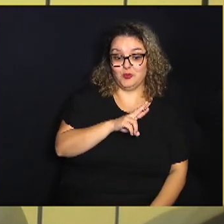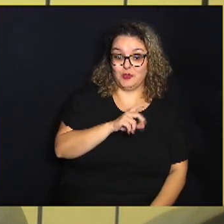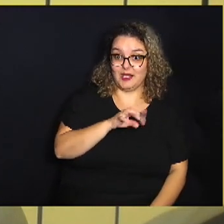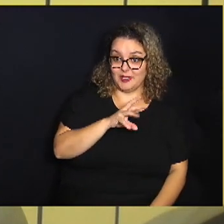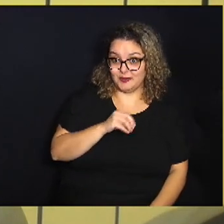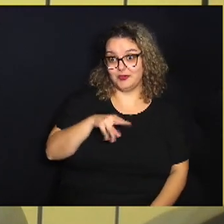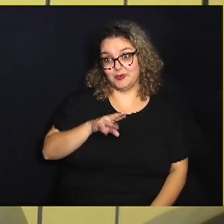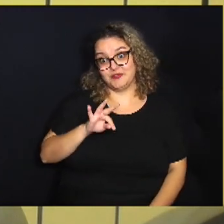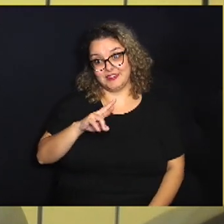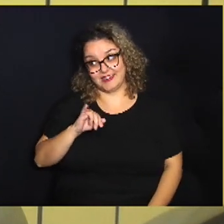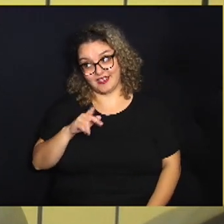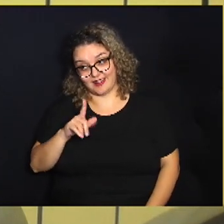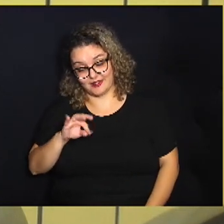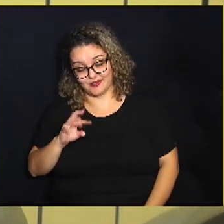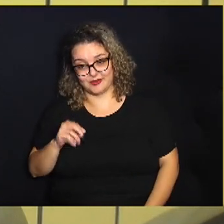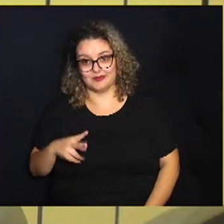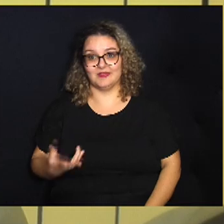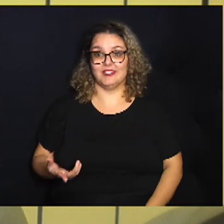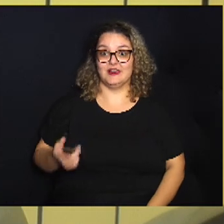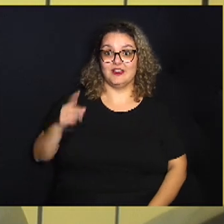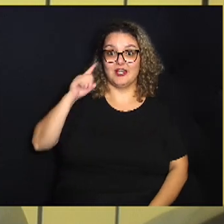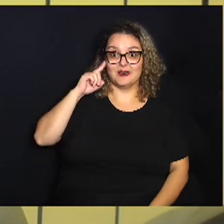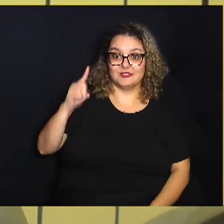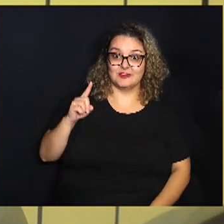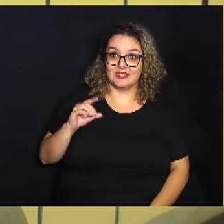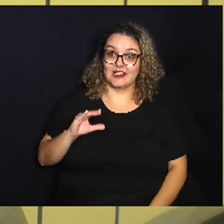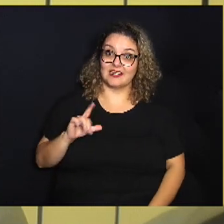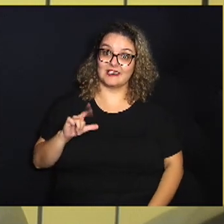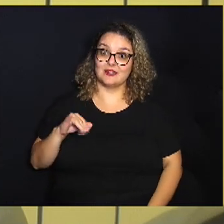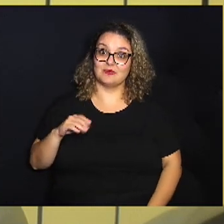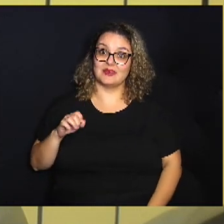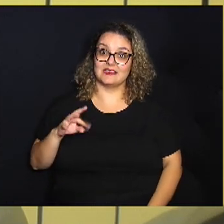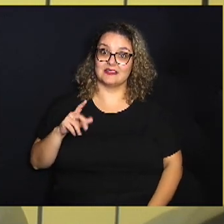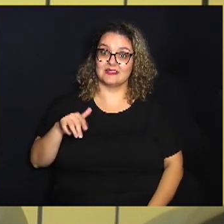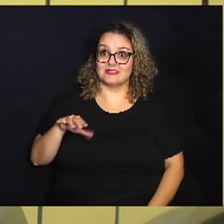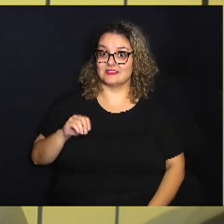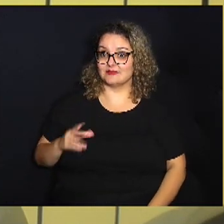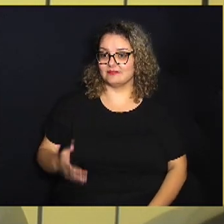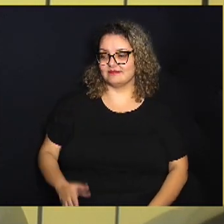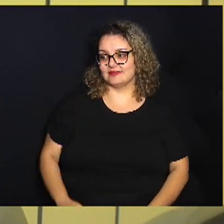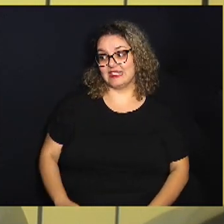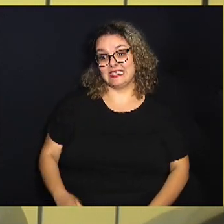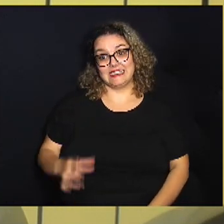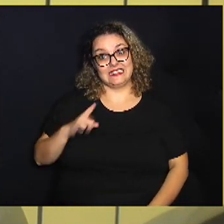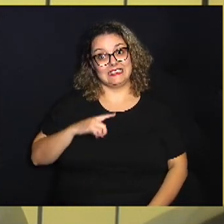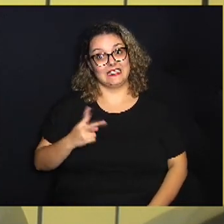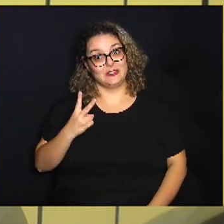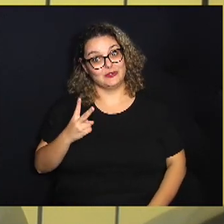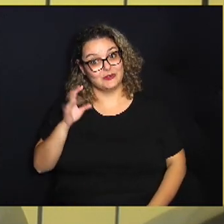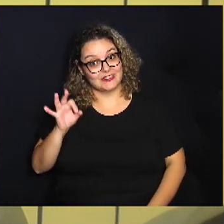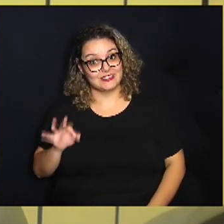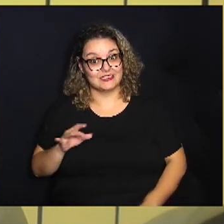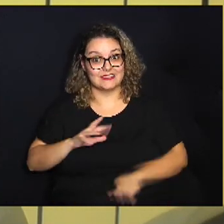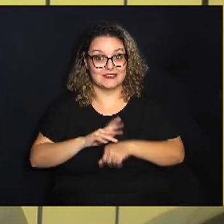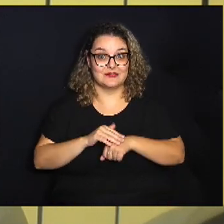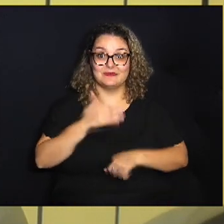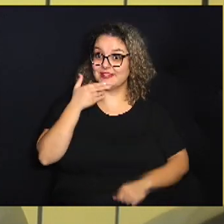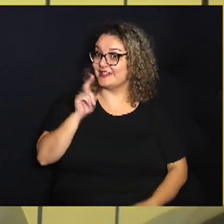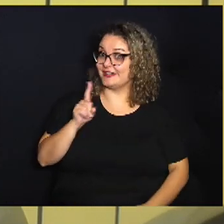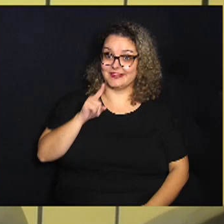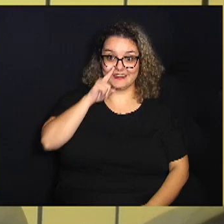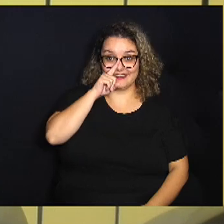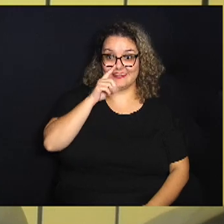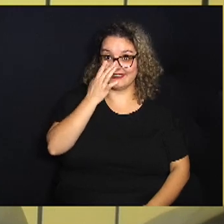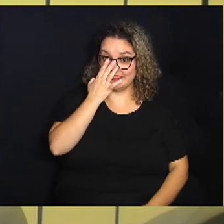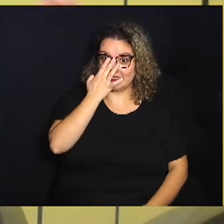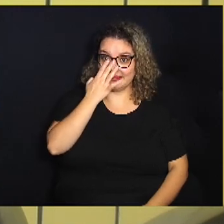aí, no dia que era para fazer a aclimatação, eu peguei e falei, ó, aqui tem duas chances de ficar doente, melhor a gente não arriscar. Aí eu